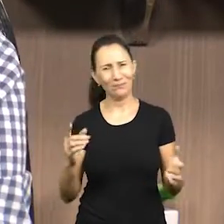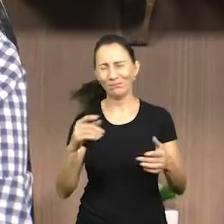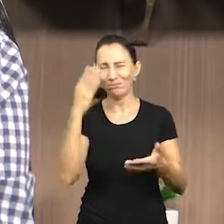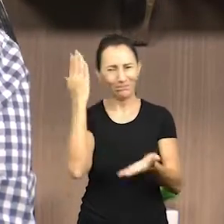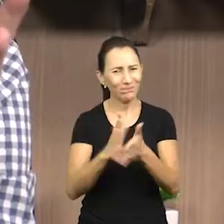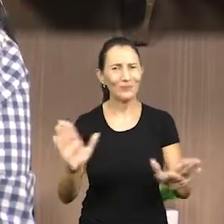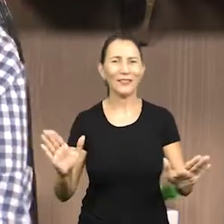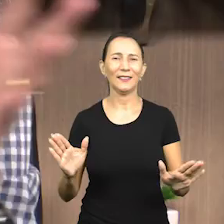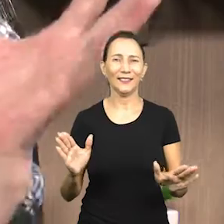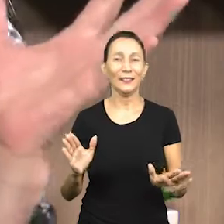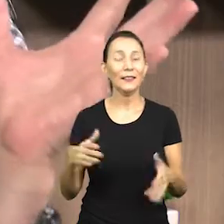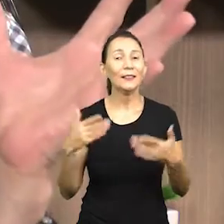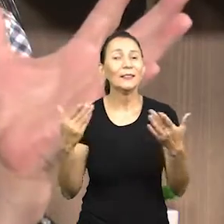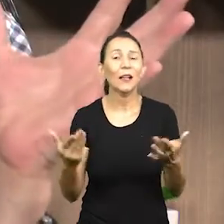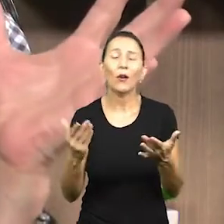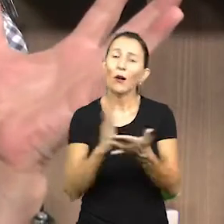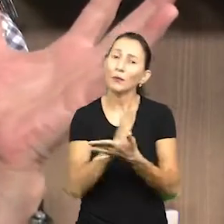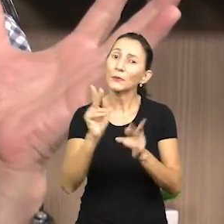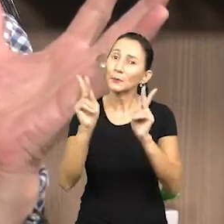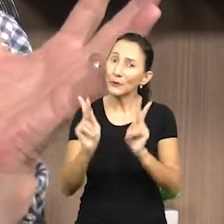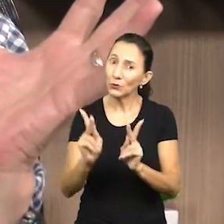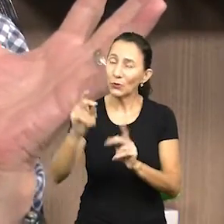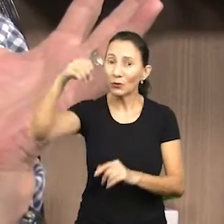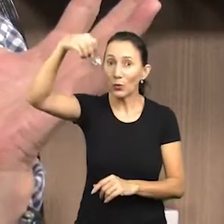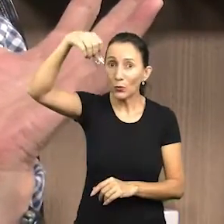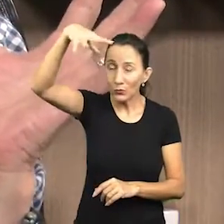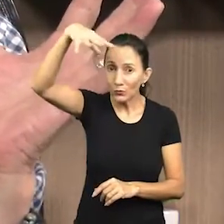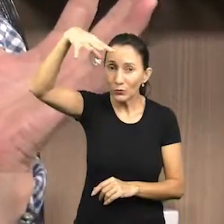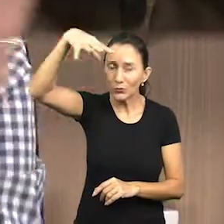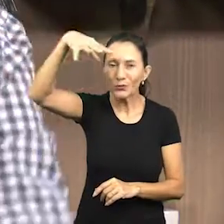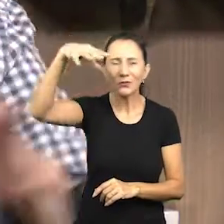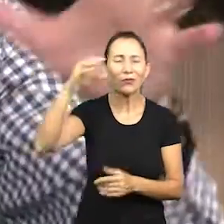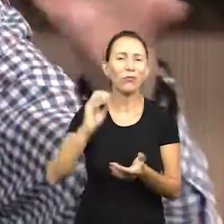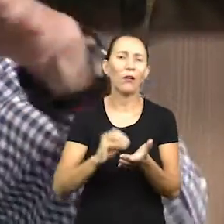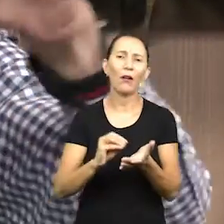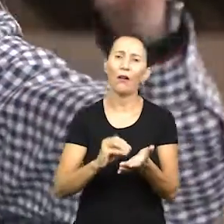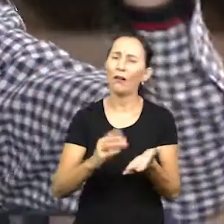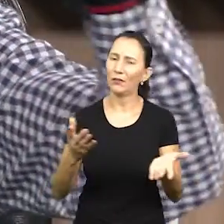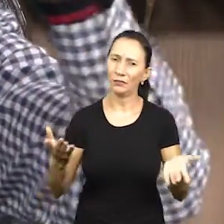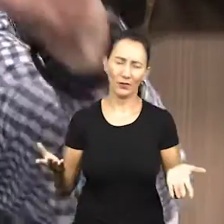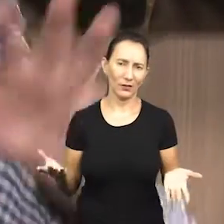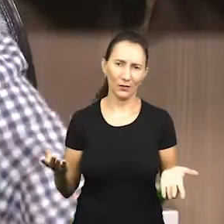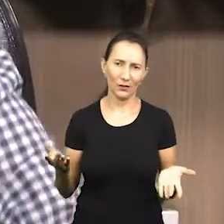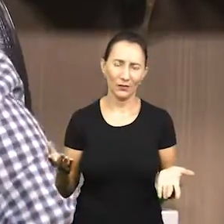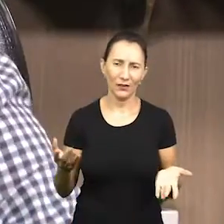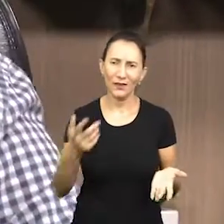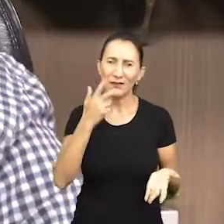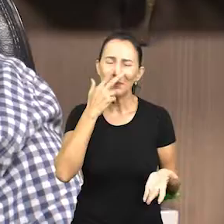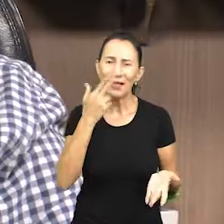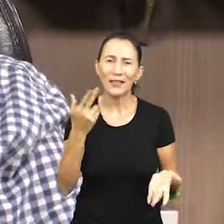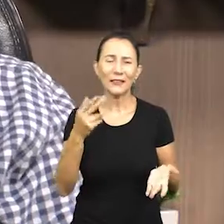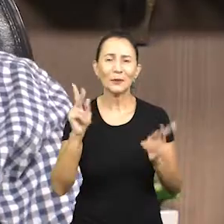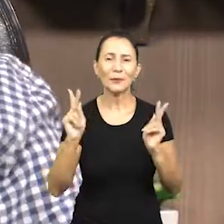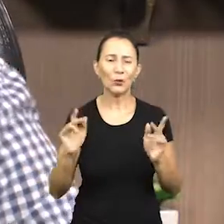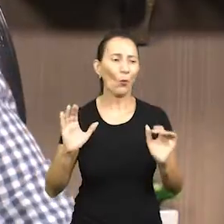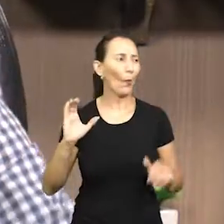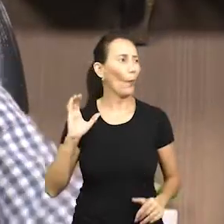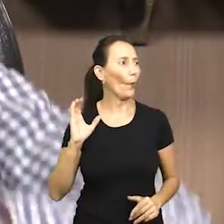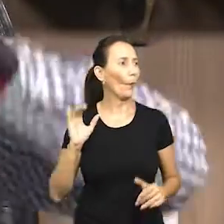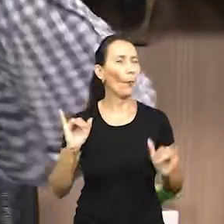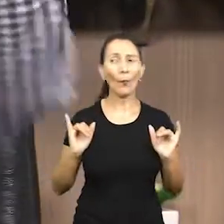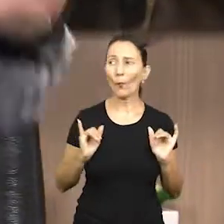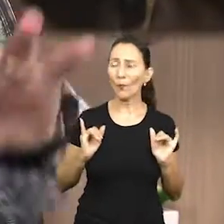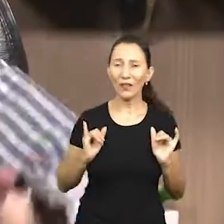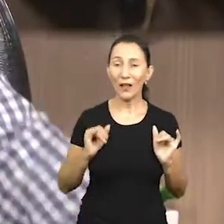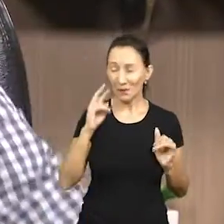estão, não são luzes onde estão, e deixam as pessoas perdidas, deixa a pessoa acender uma vela para as